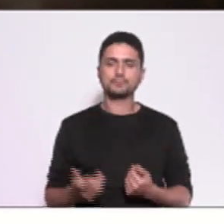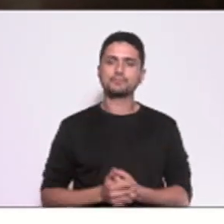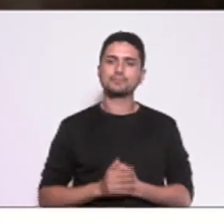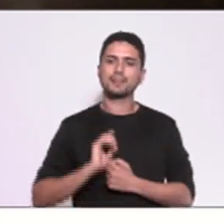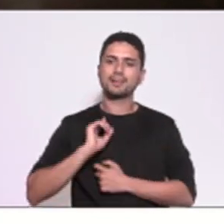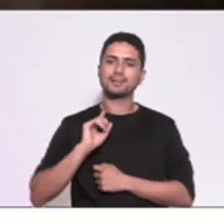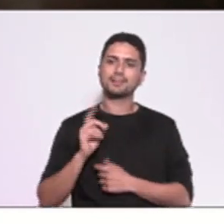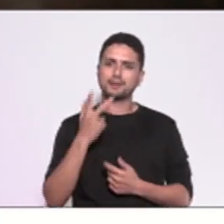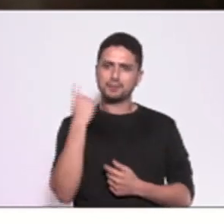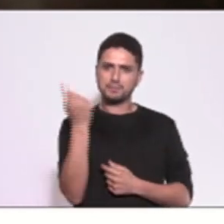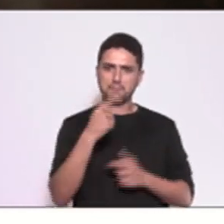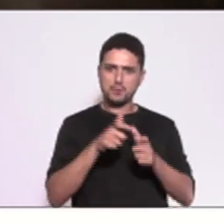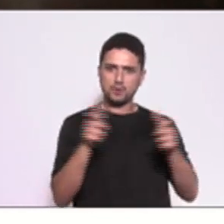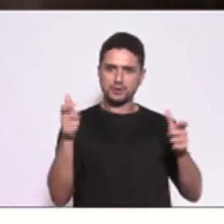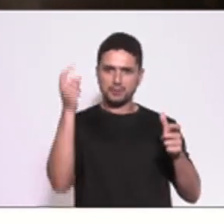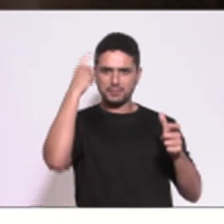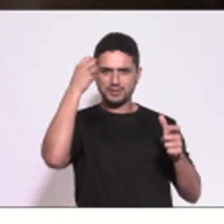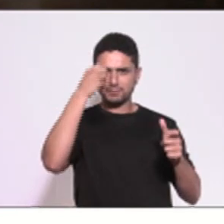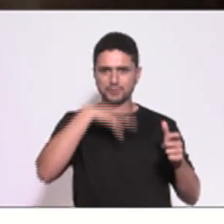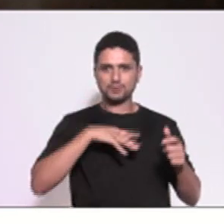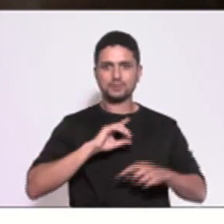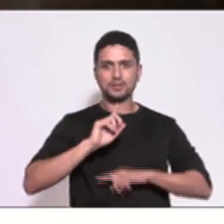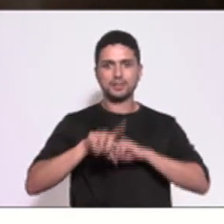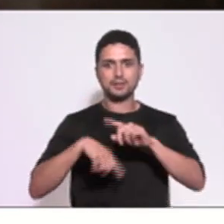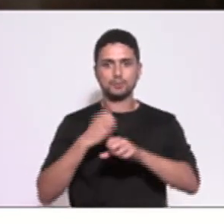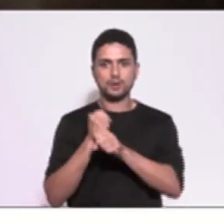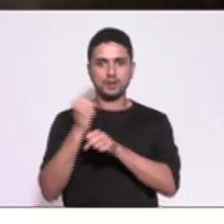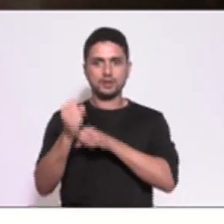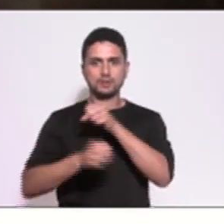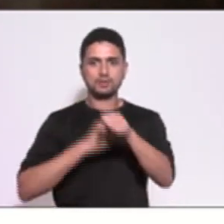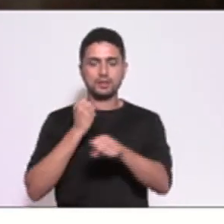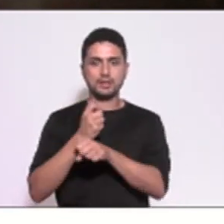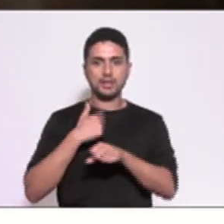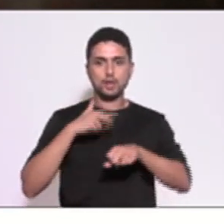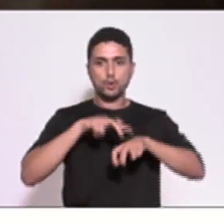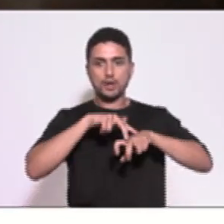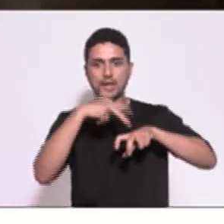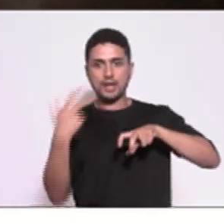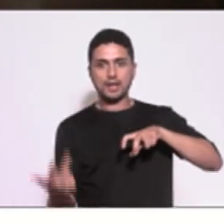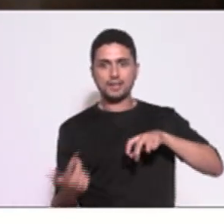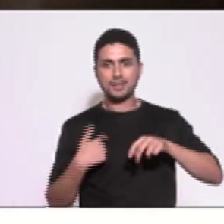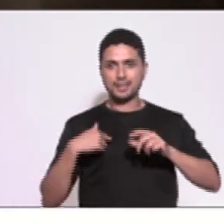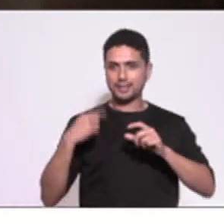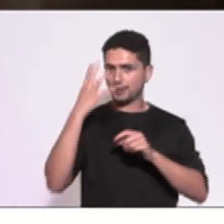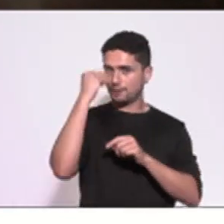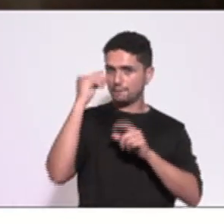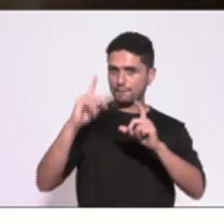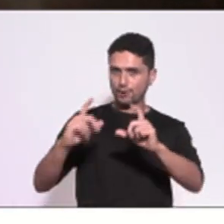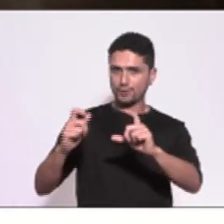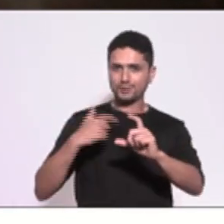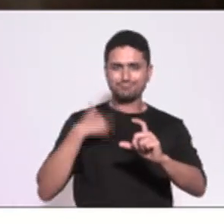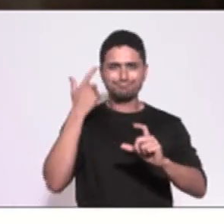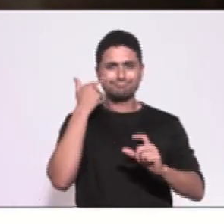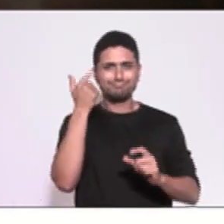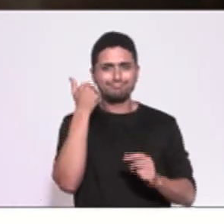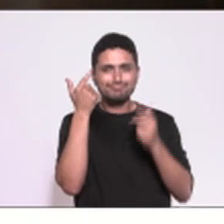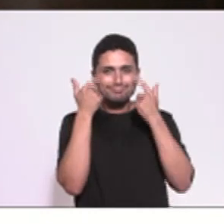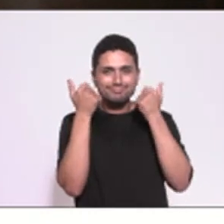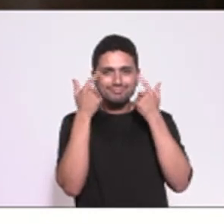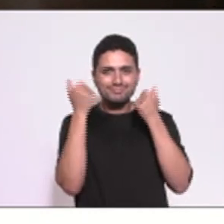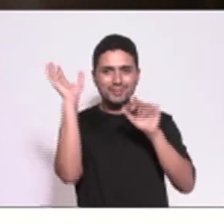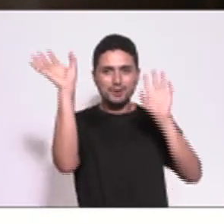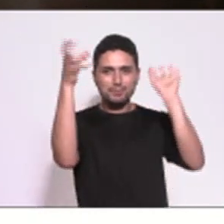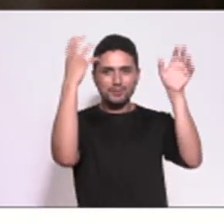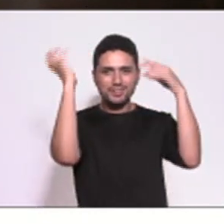mais tarde eu caí de um cavalo na hípica, ele me fotografou chorando na ambulância.